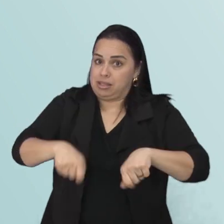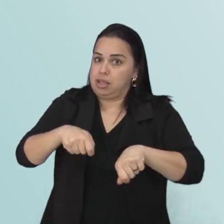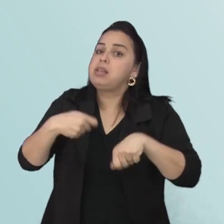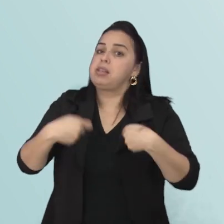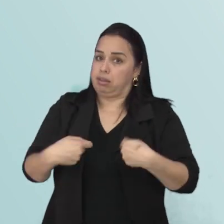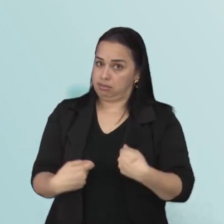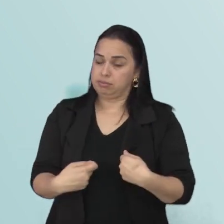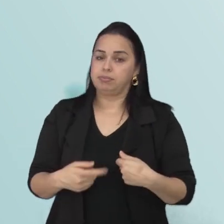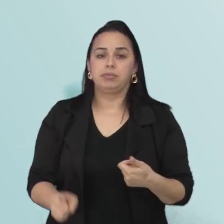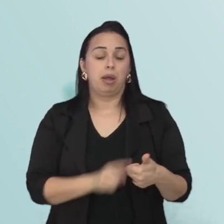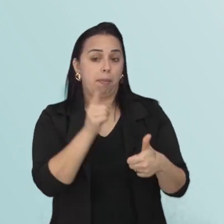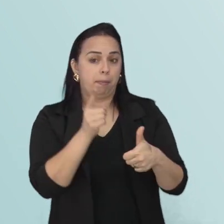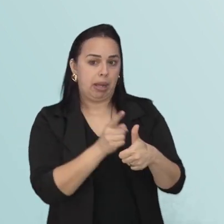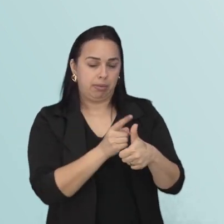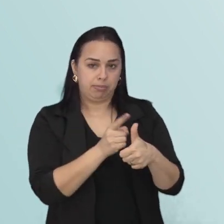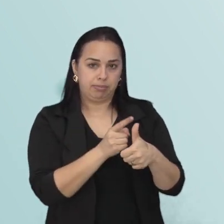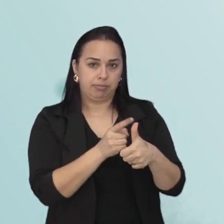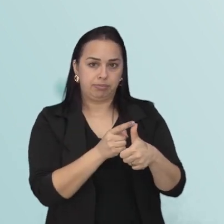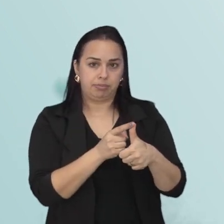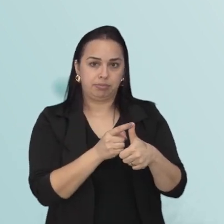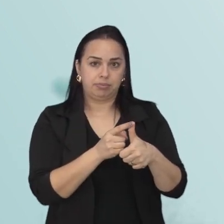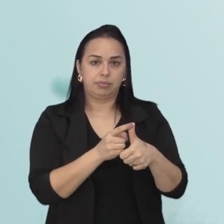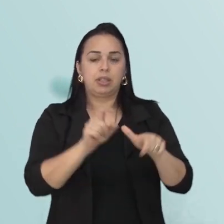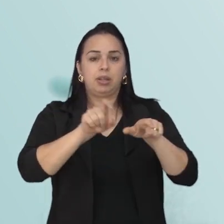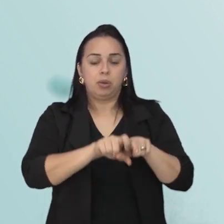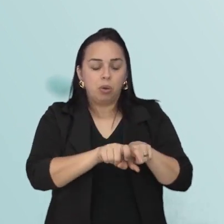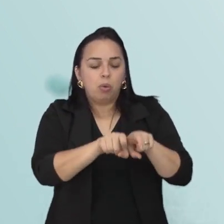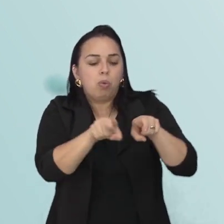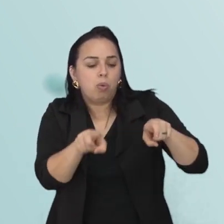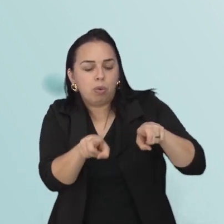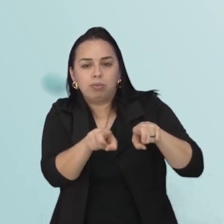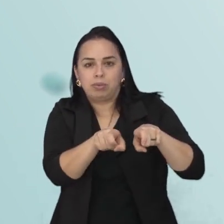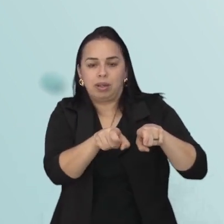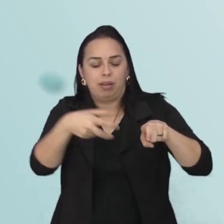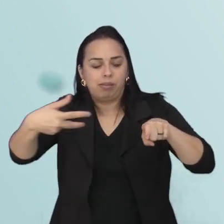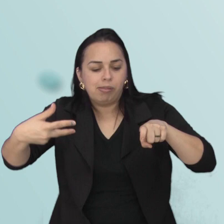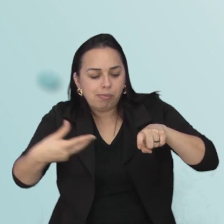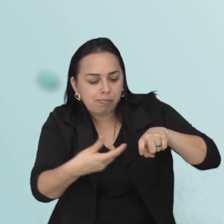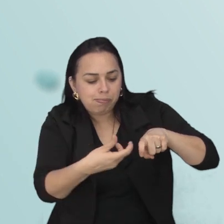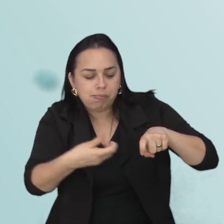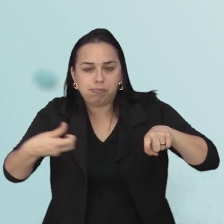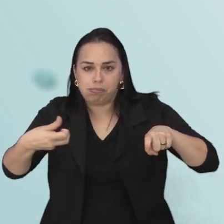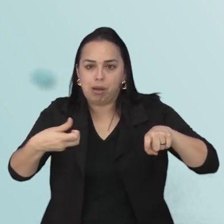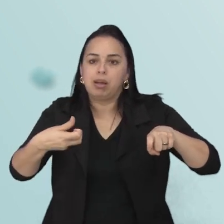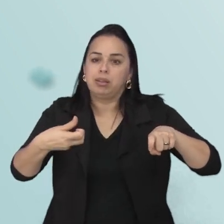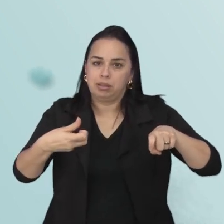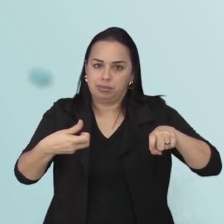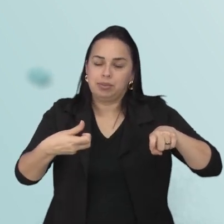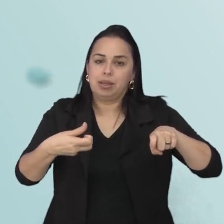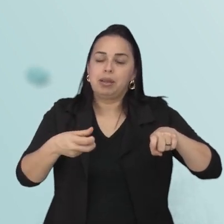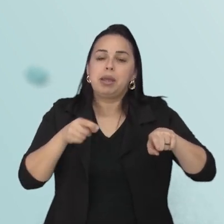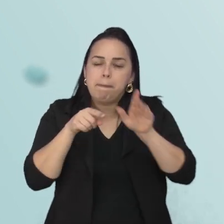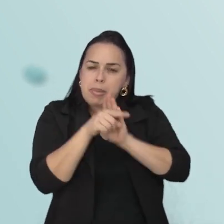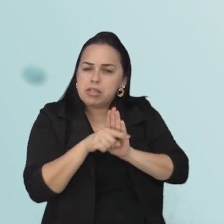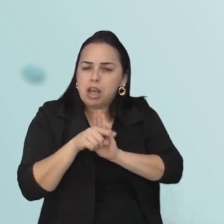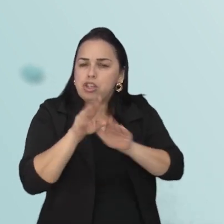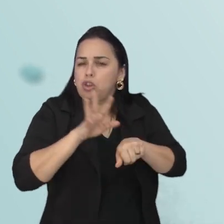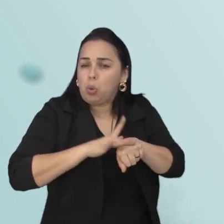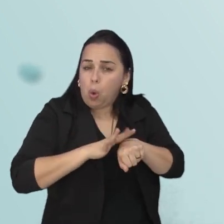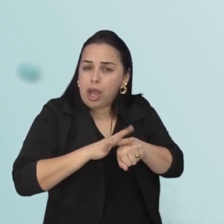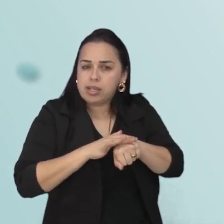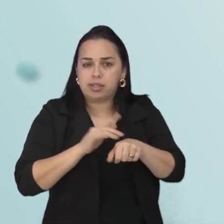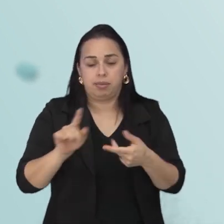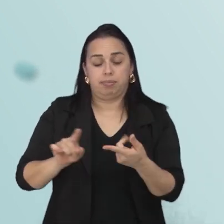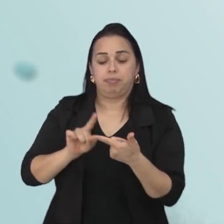de fazer. O primeiro deles é o exame do colo do útero, Papa Nicolau ou a pesquisa do HPV.